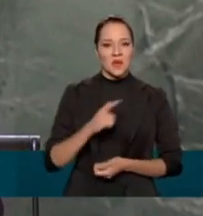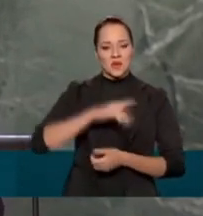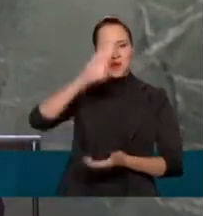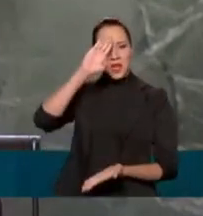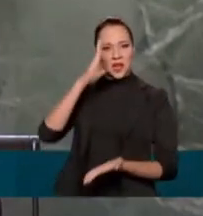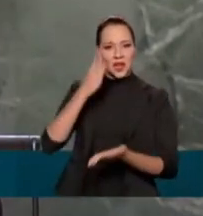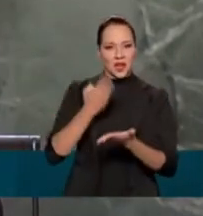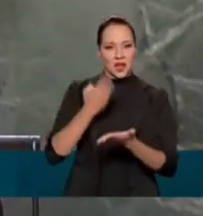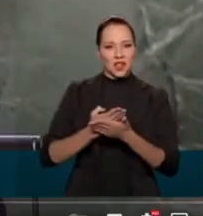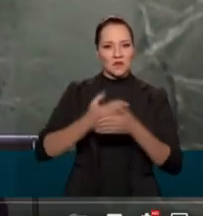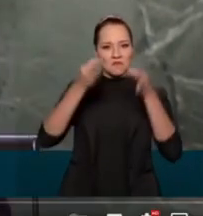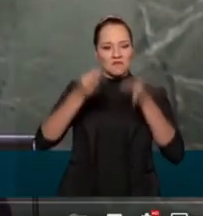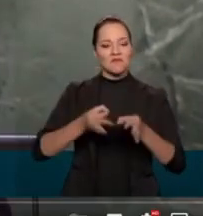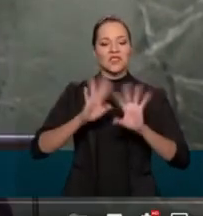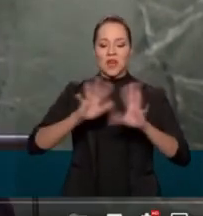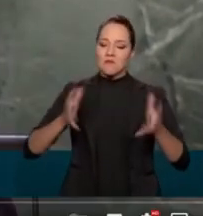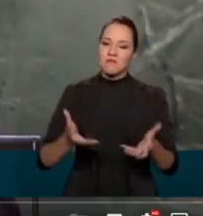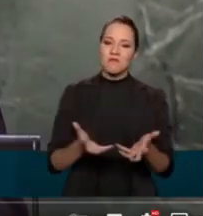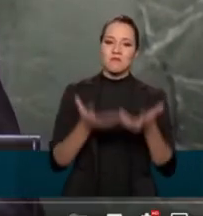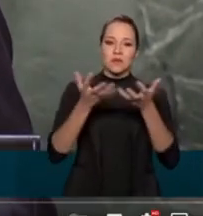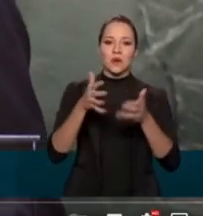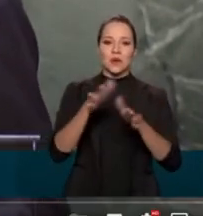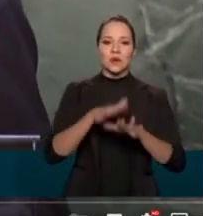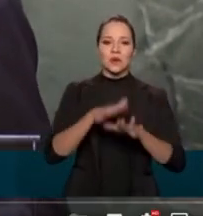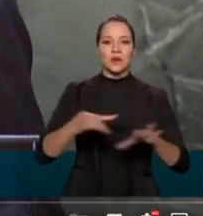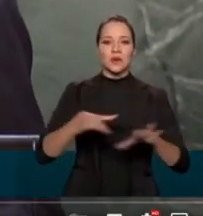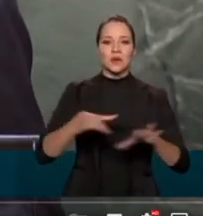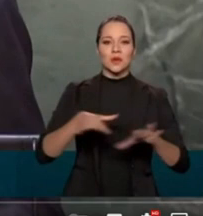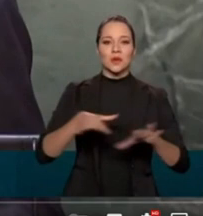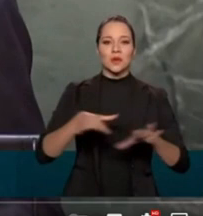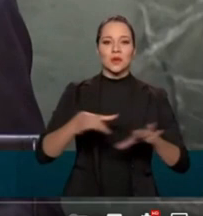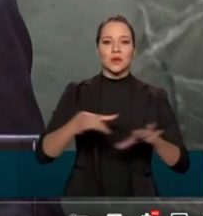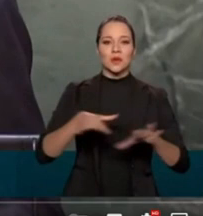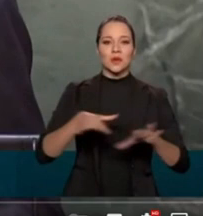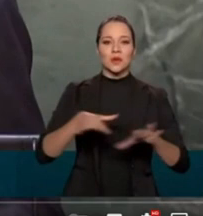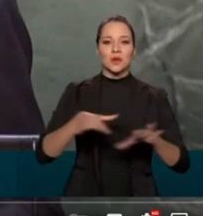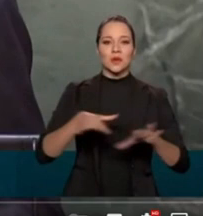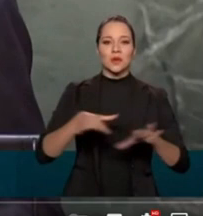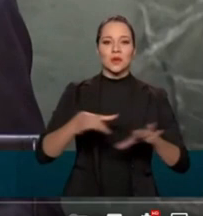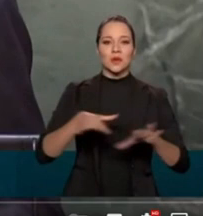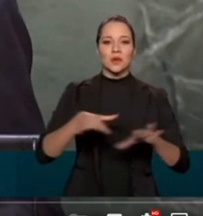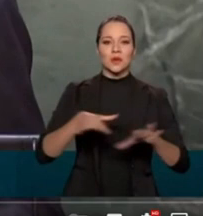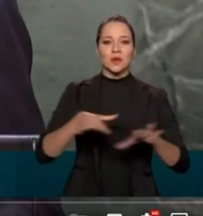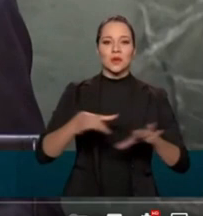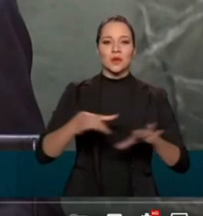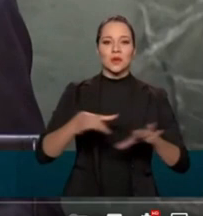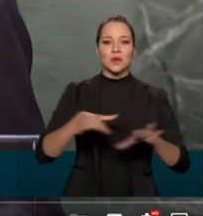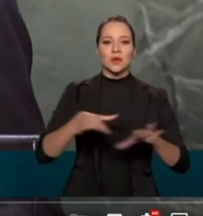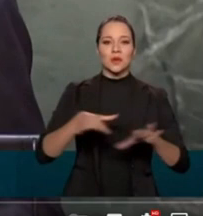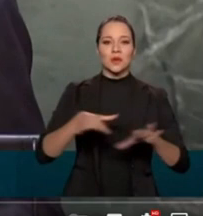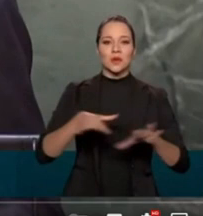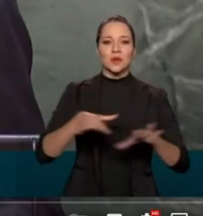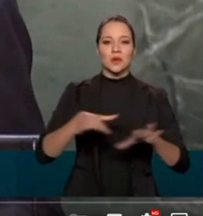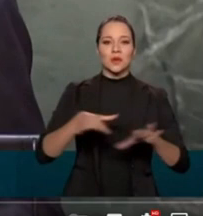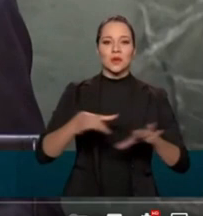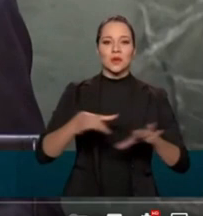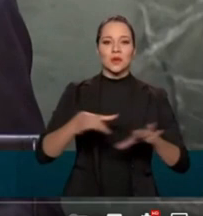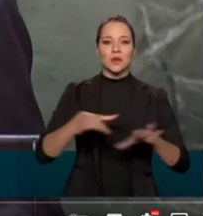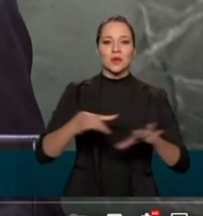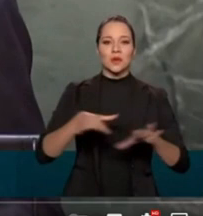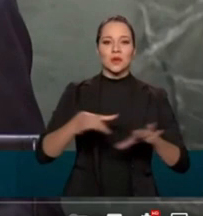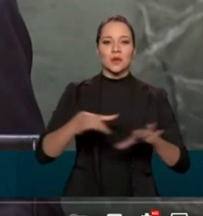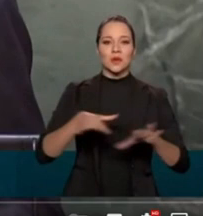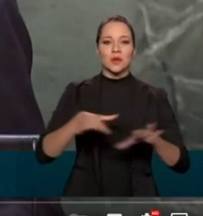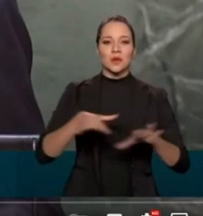sua credibilidade já recuperada diante do mundo em relação à credibilidade já recuperada diante do mundo